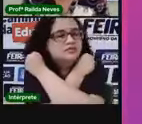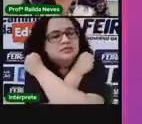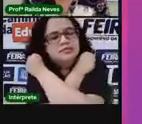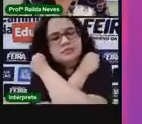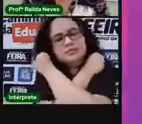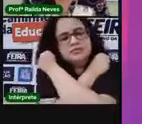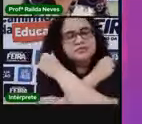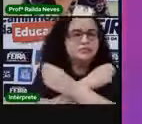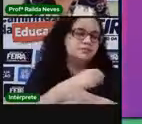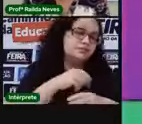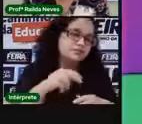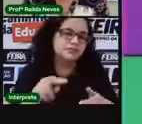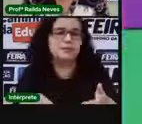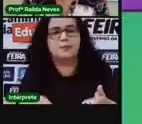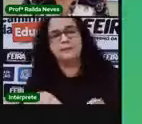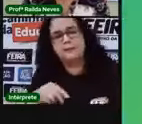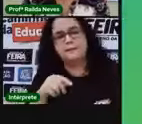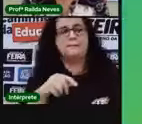abraçar.